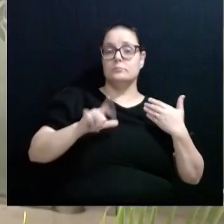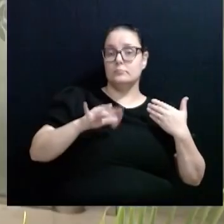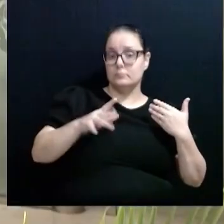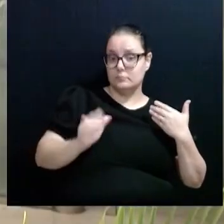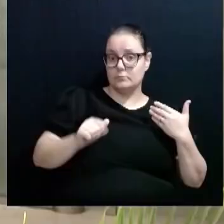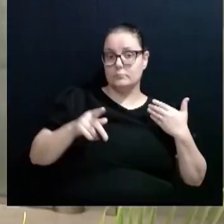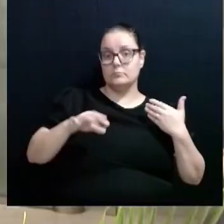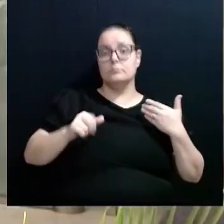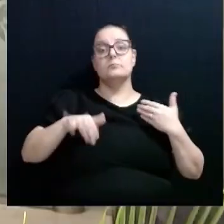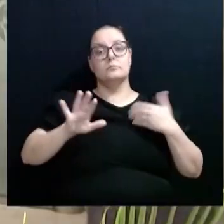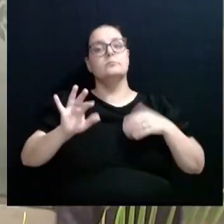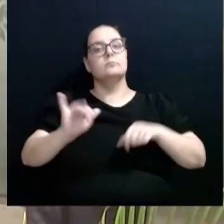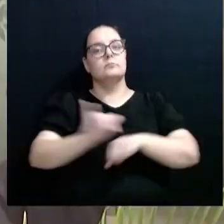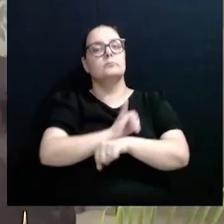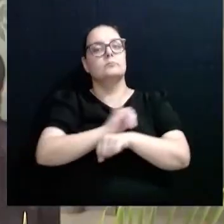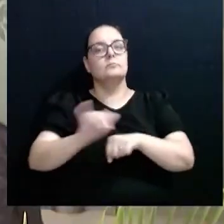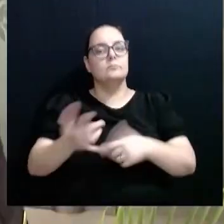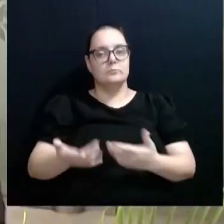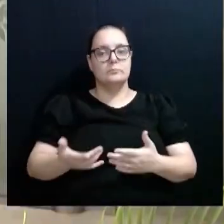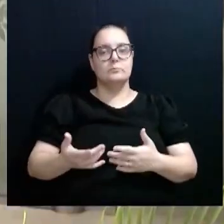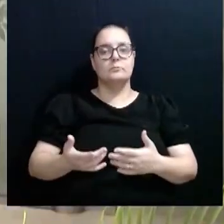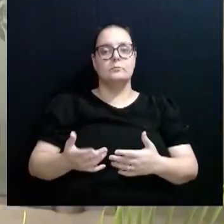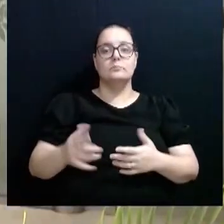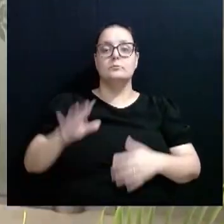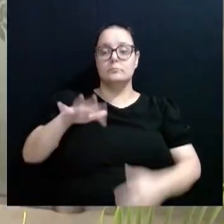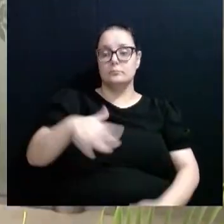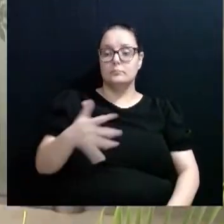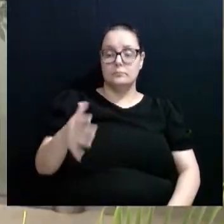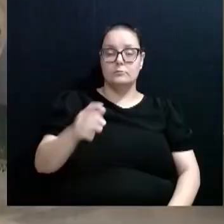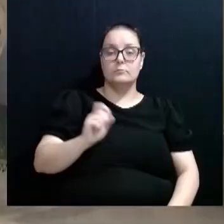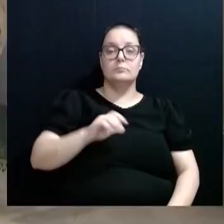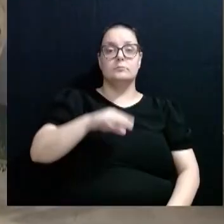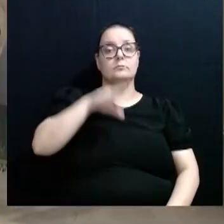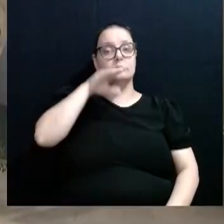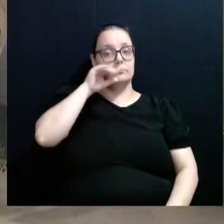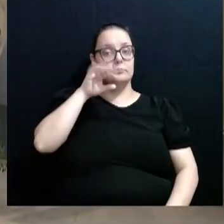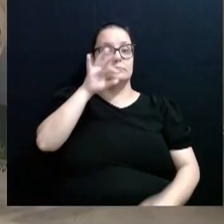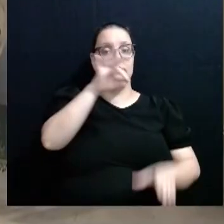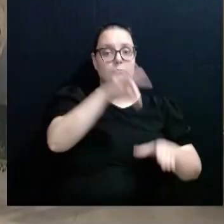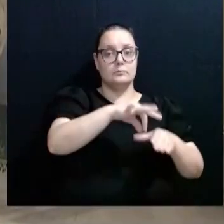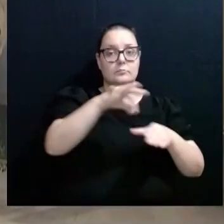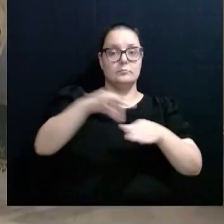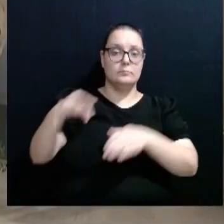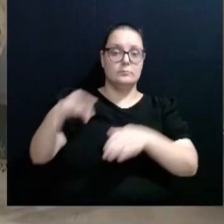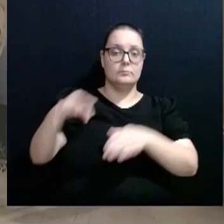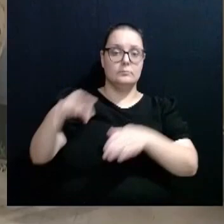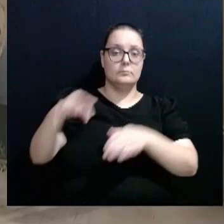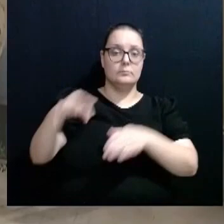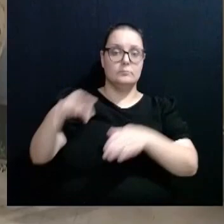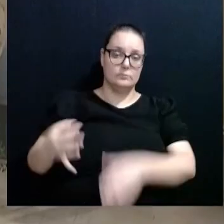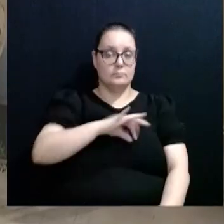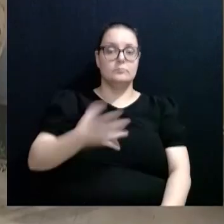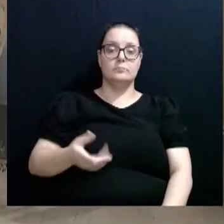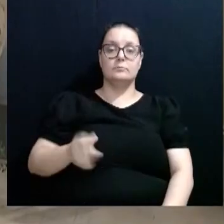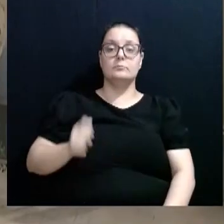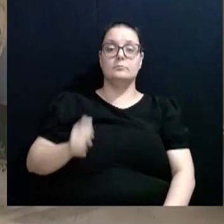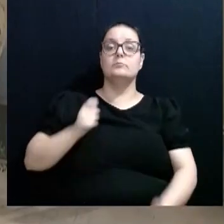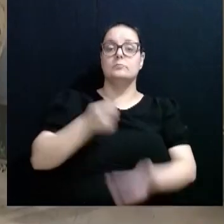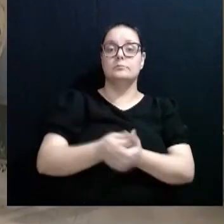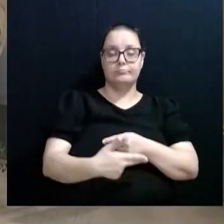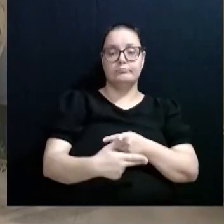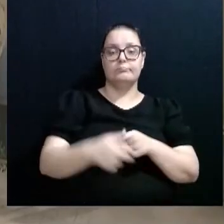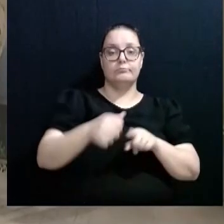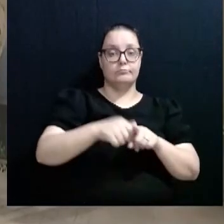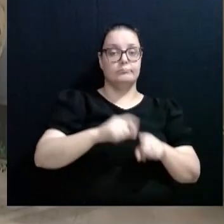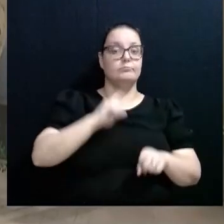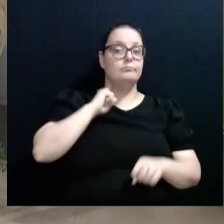mecanismos equivalentes ao quadro de pessoal da Prefeitura Municipal, que tiveram os pagamentos congelados entre maio de